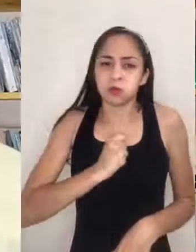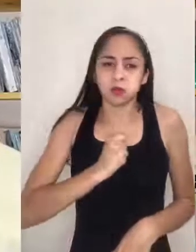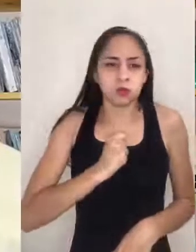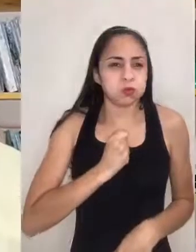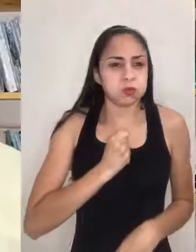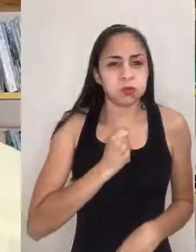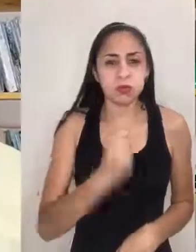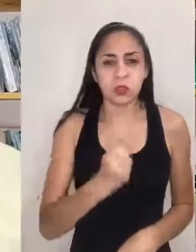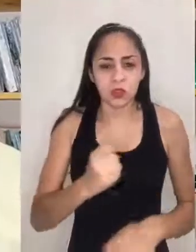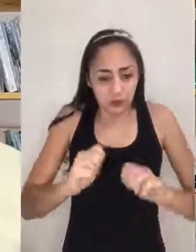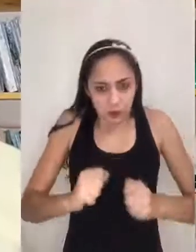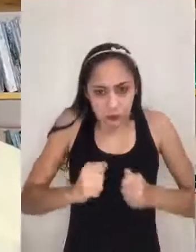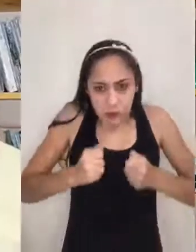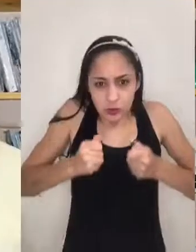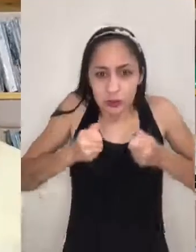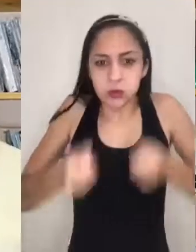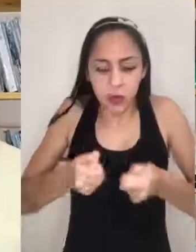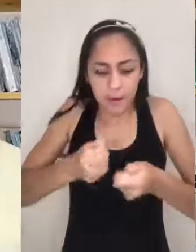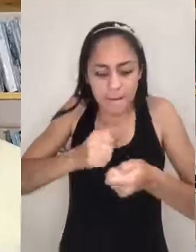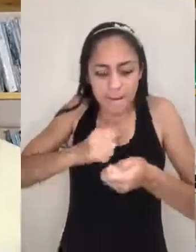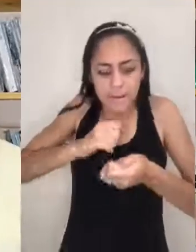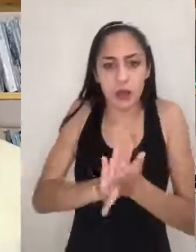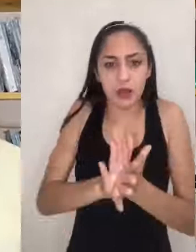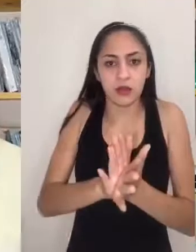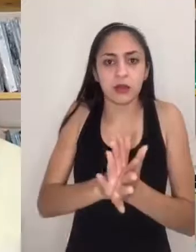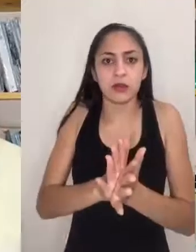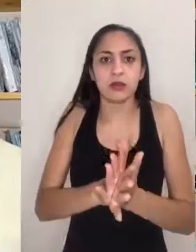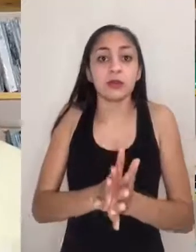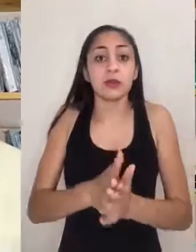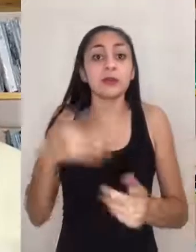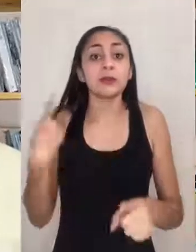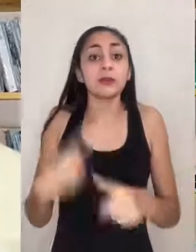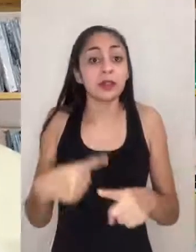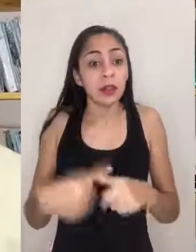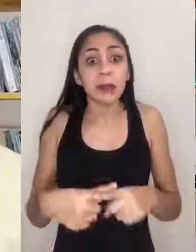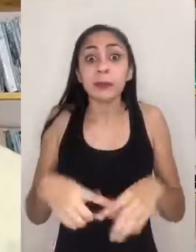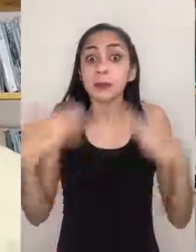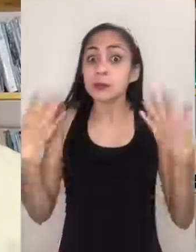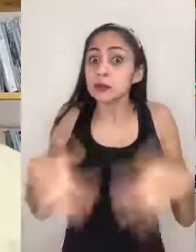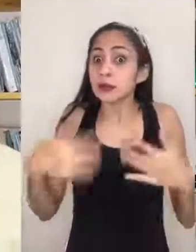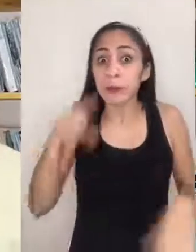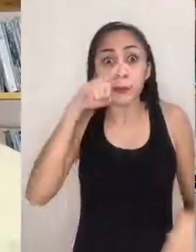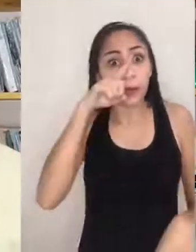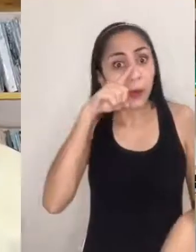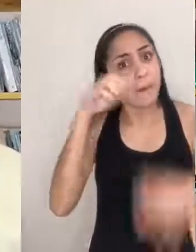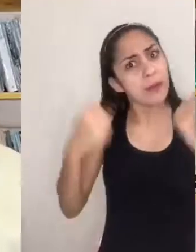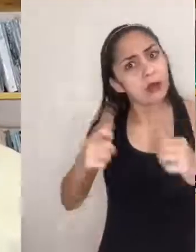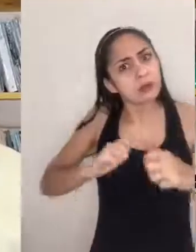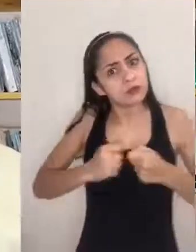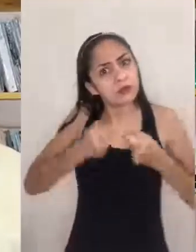irado, reaja com tamanha fúria, porque diante de algo grave é